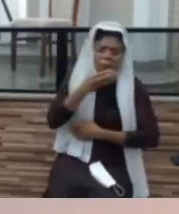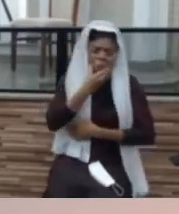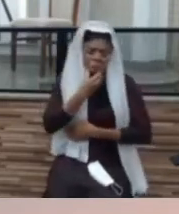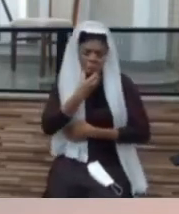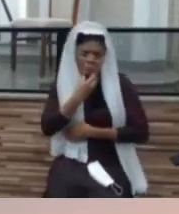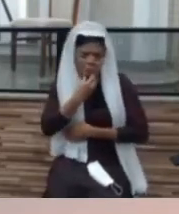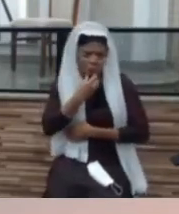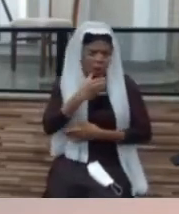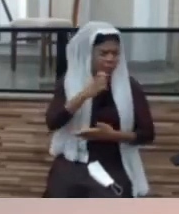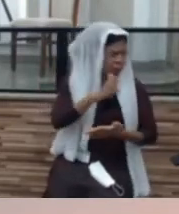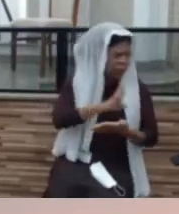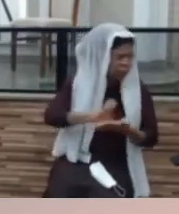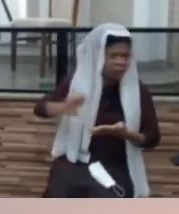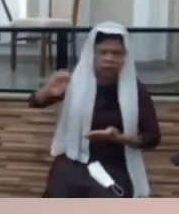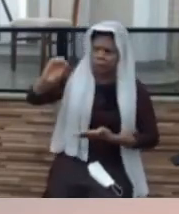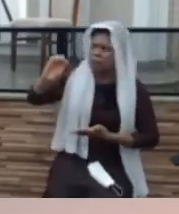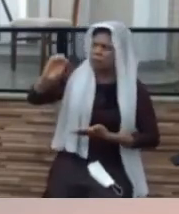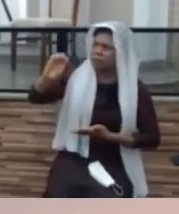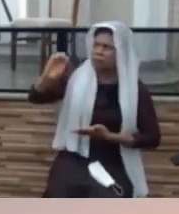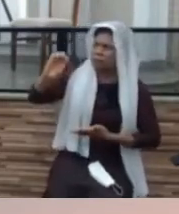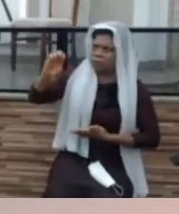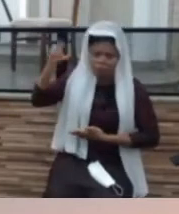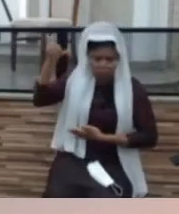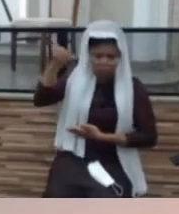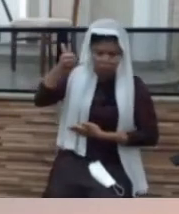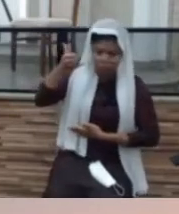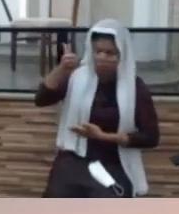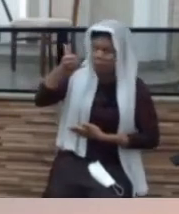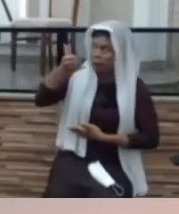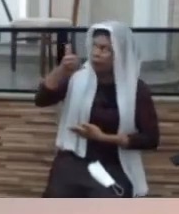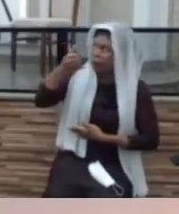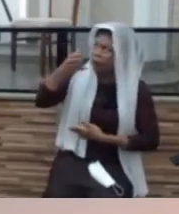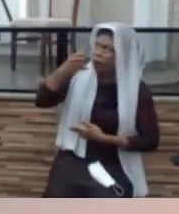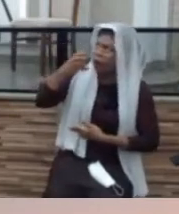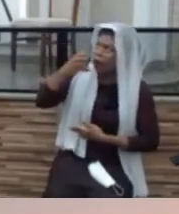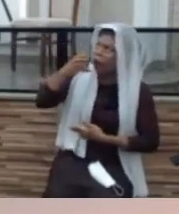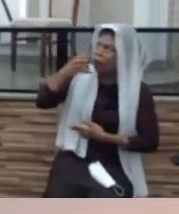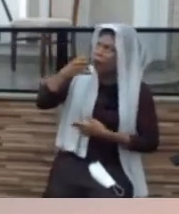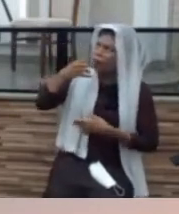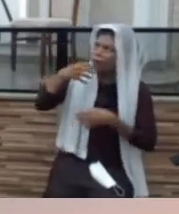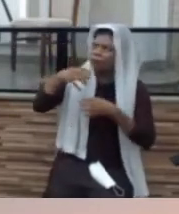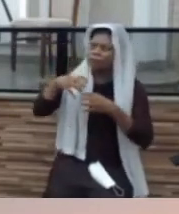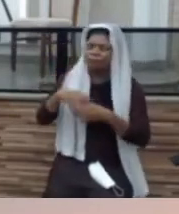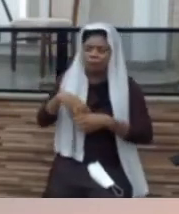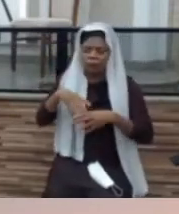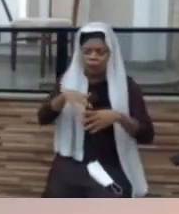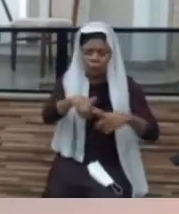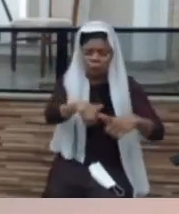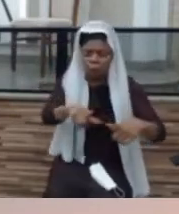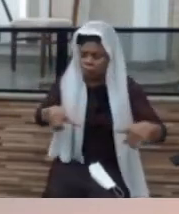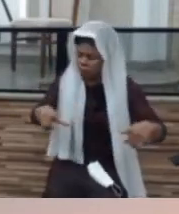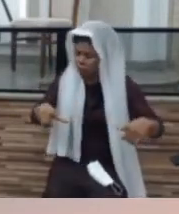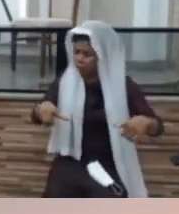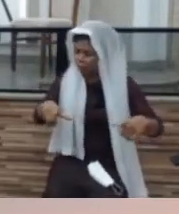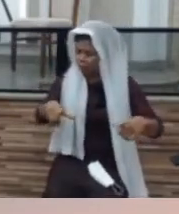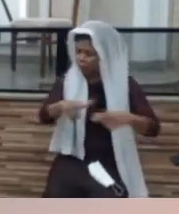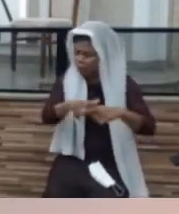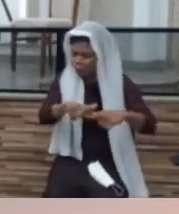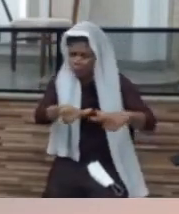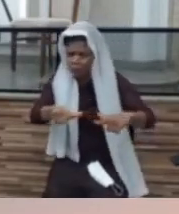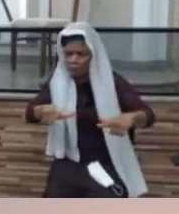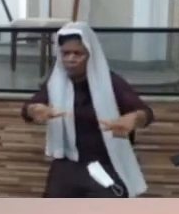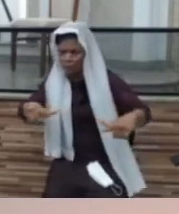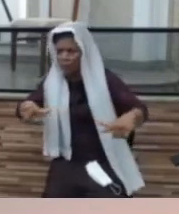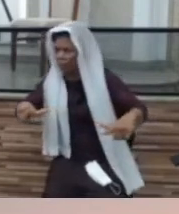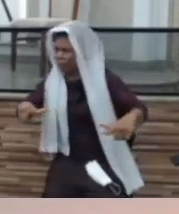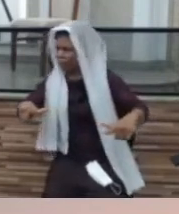irmão, e o céu, nada de nuvem, de repente, irmãos, olha o que era a fé daquele homem de Deus, apareceu uma nuvem lá em cima, pequena,